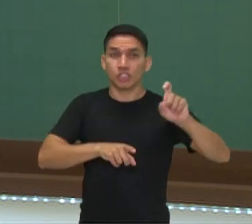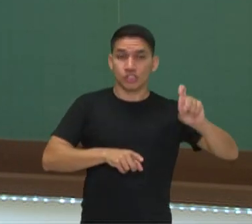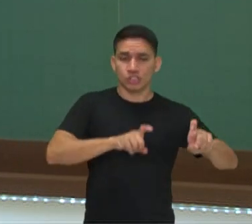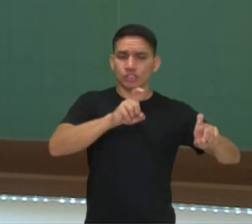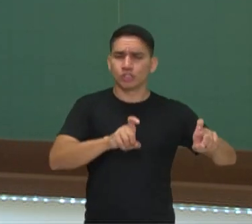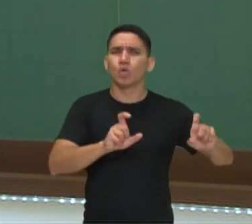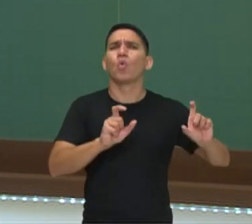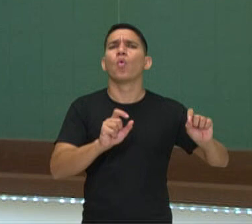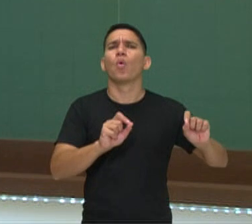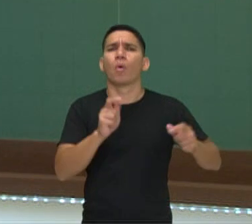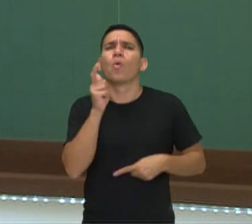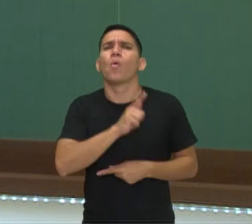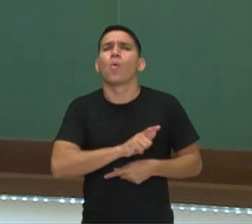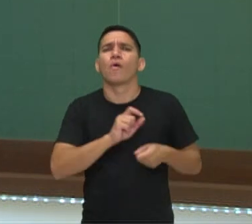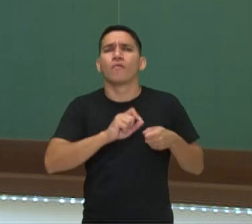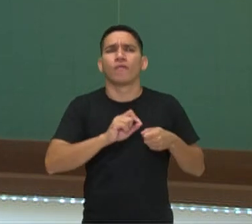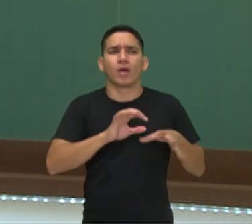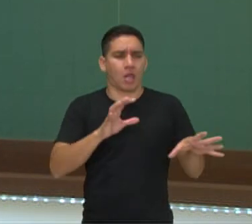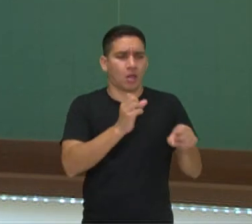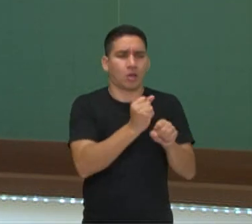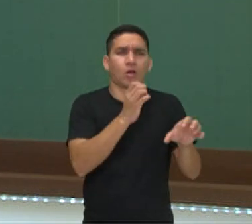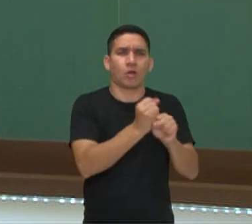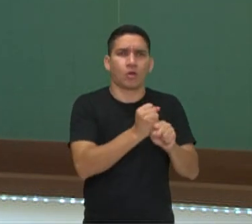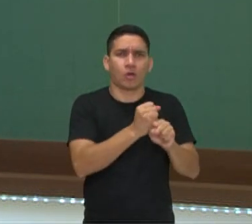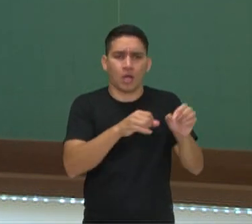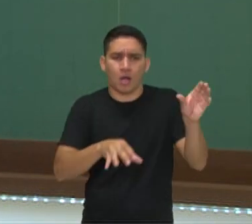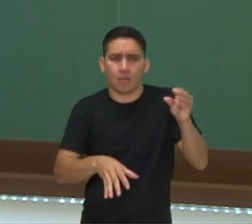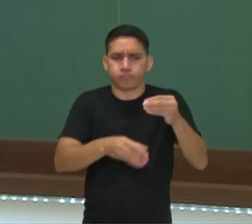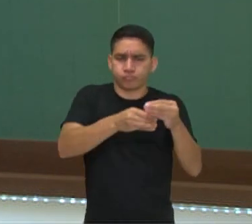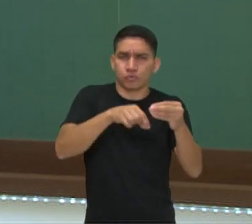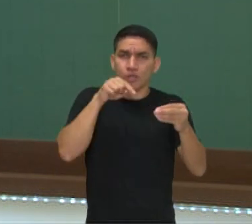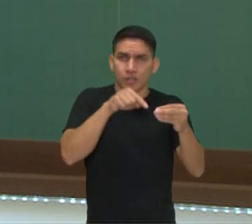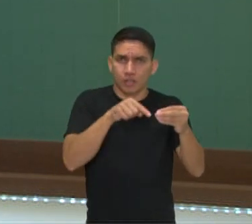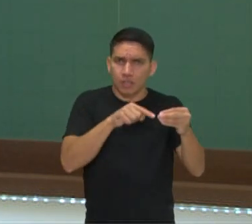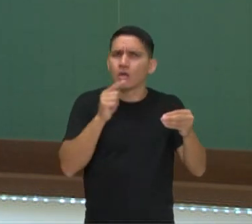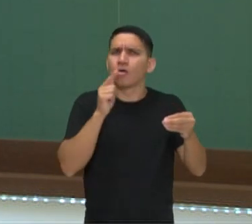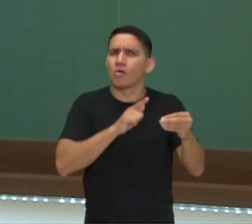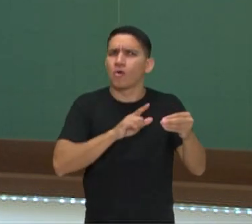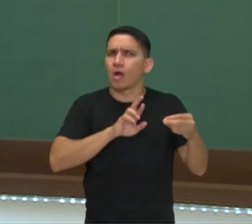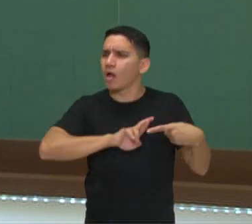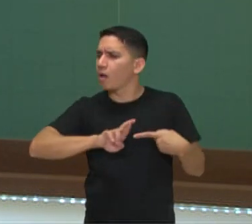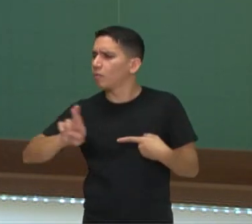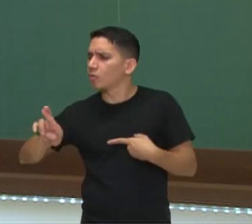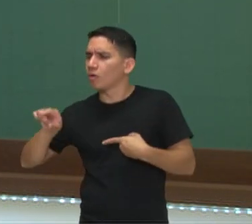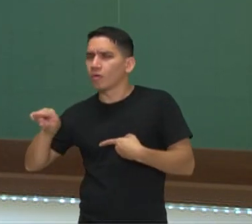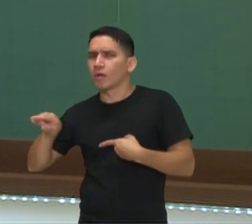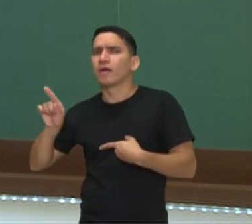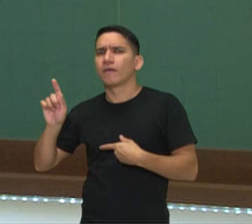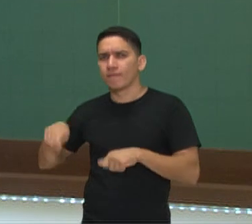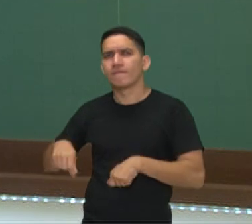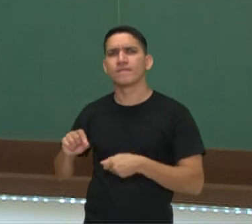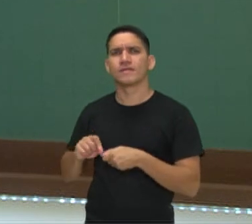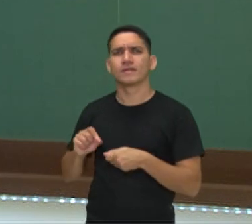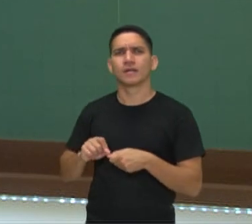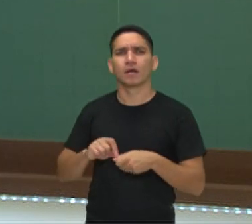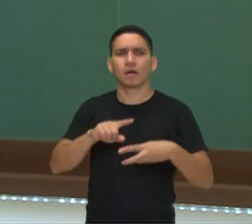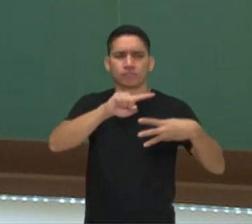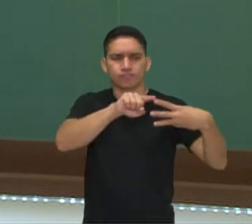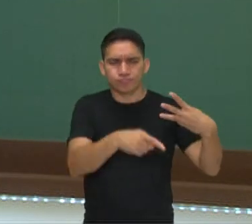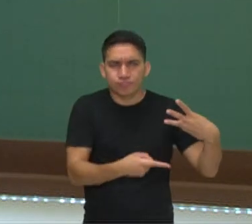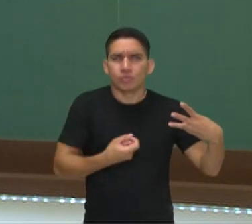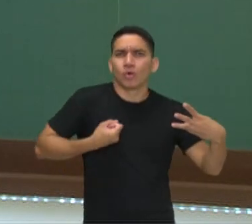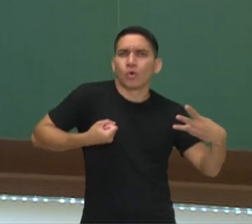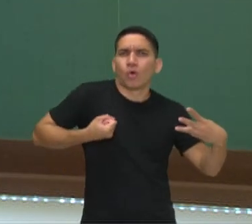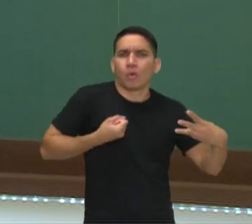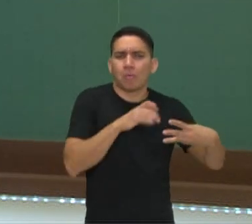ver o que você poderia somar aqui que iria transformar essa expressão em um trinômio e daí você